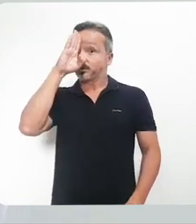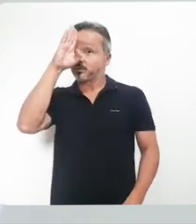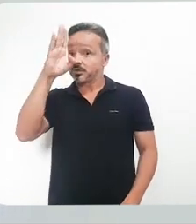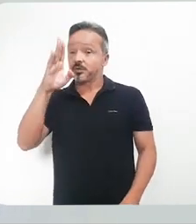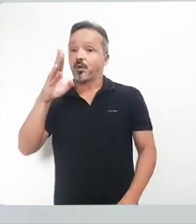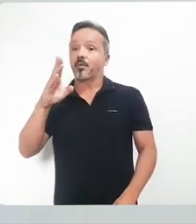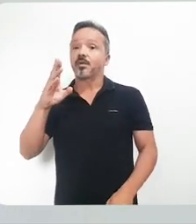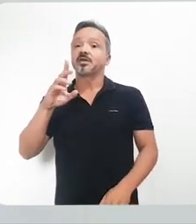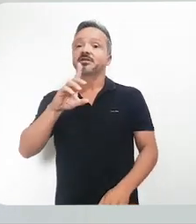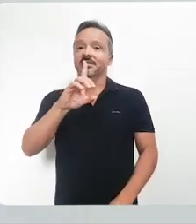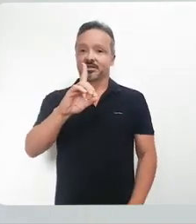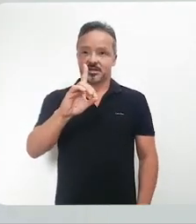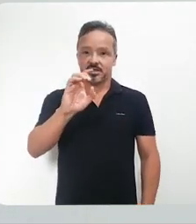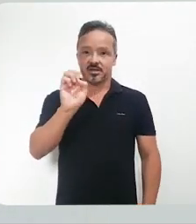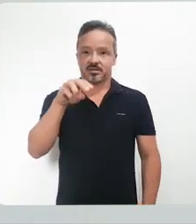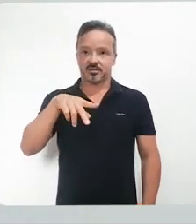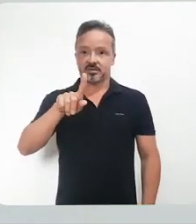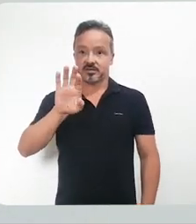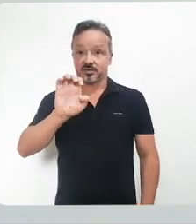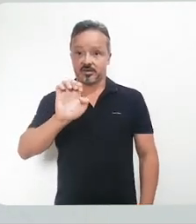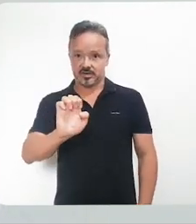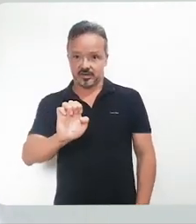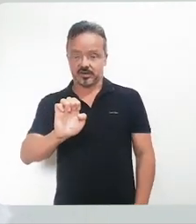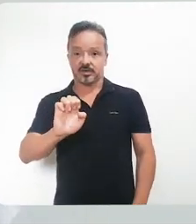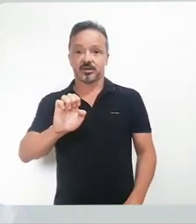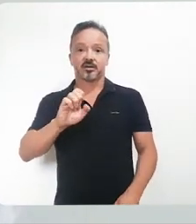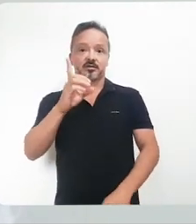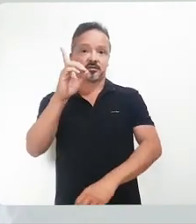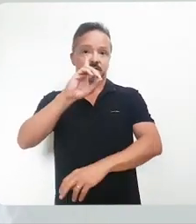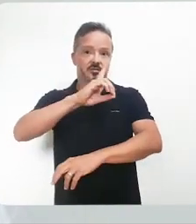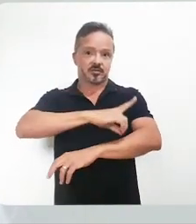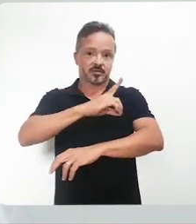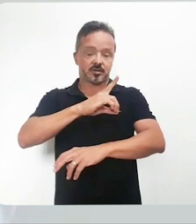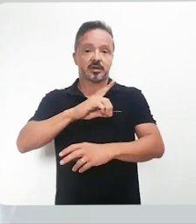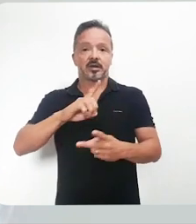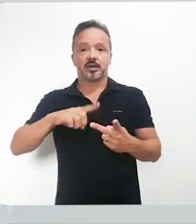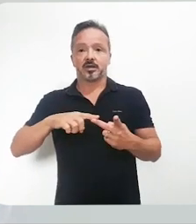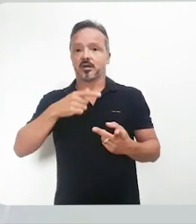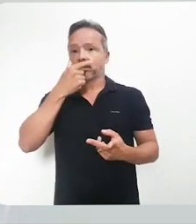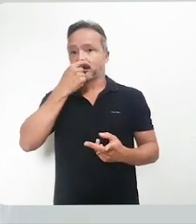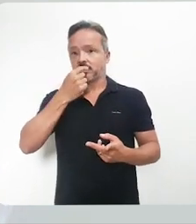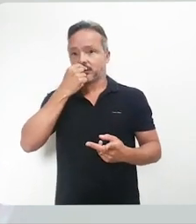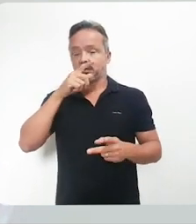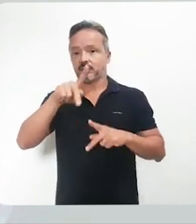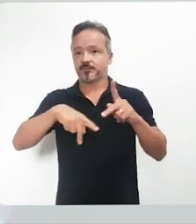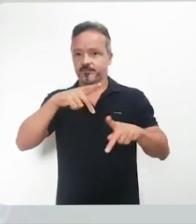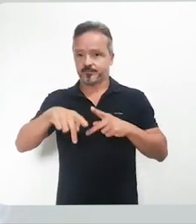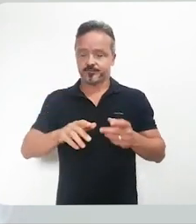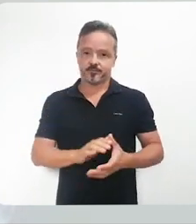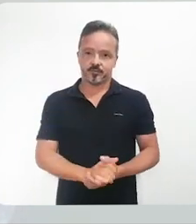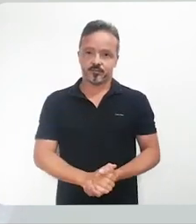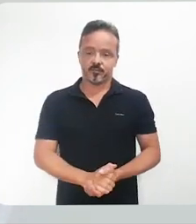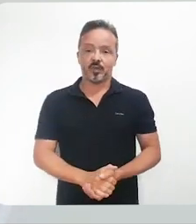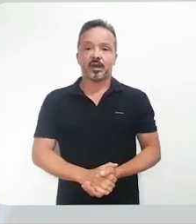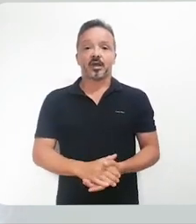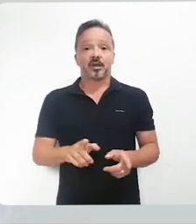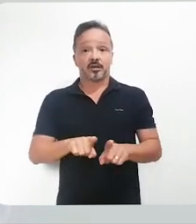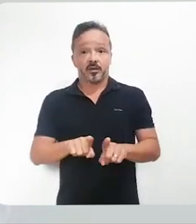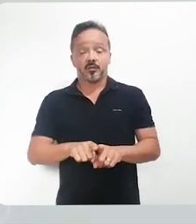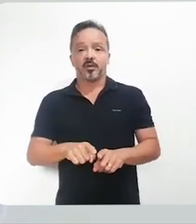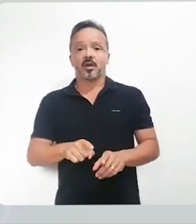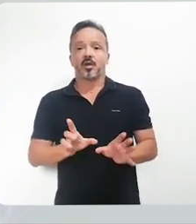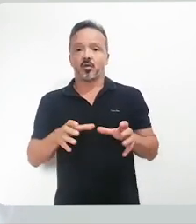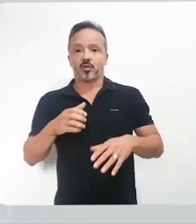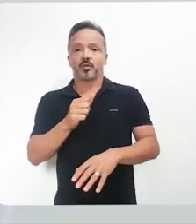triagem, principalmente da dengue e da síndrome gripal, e no nosso hospital SUS aqui, referência